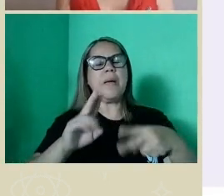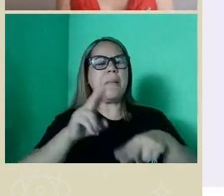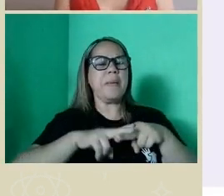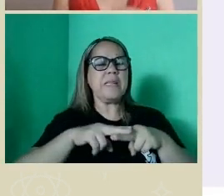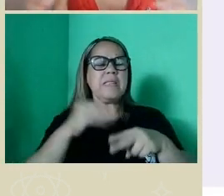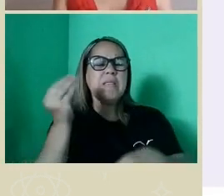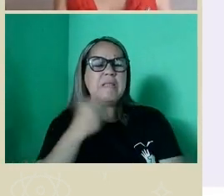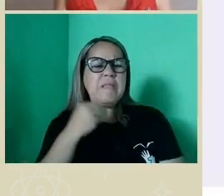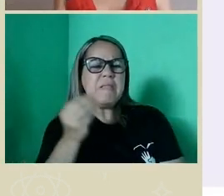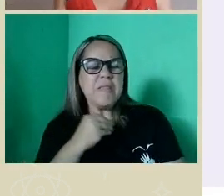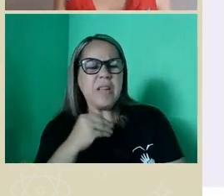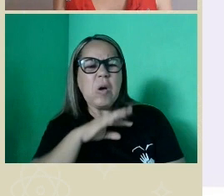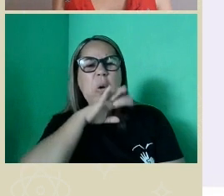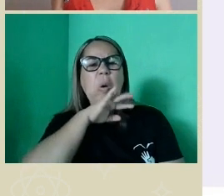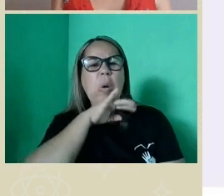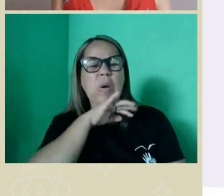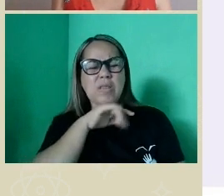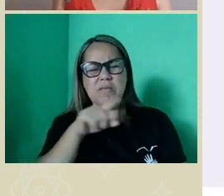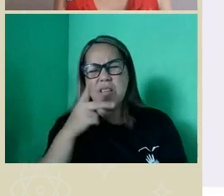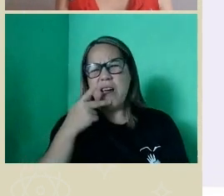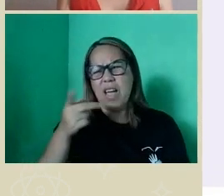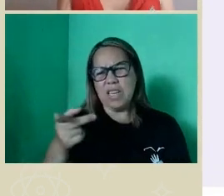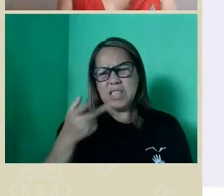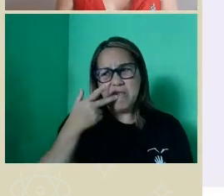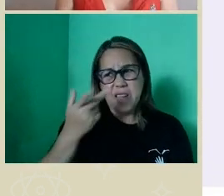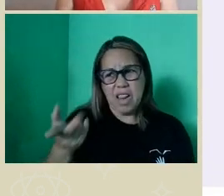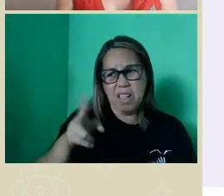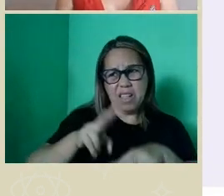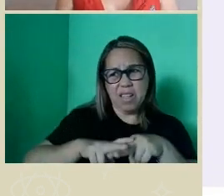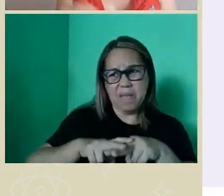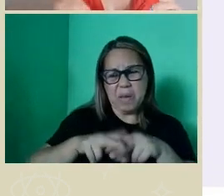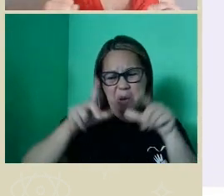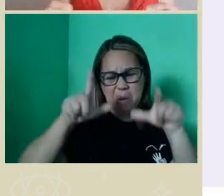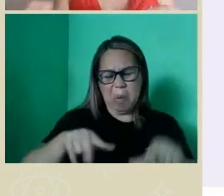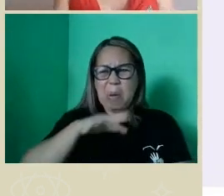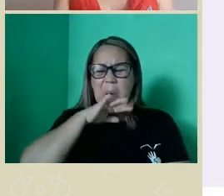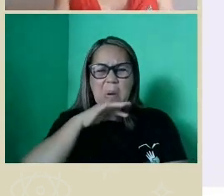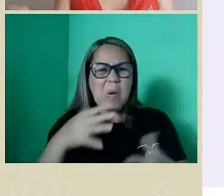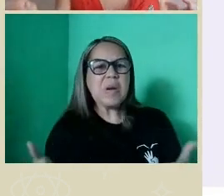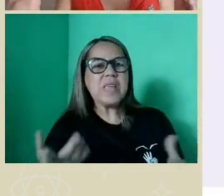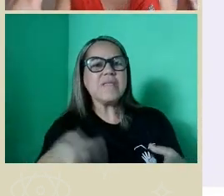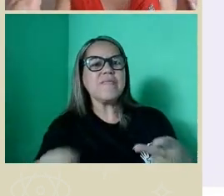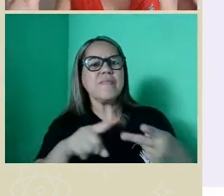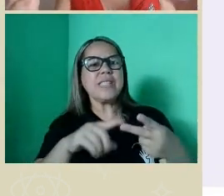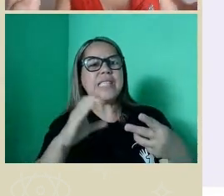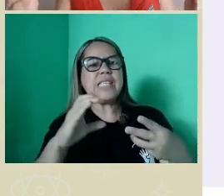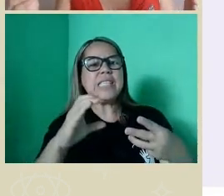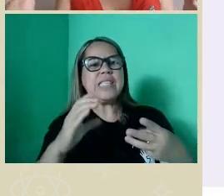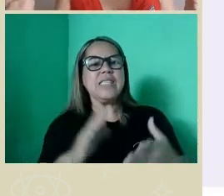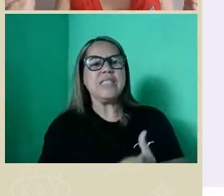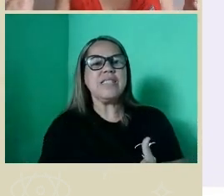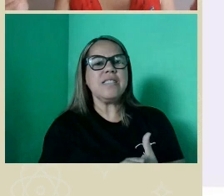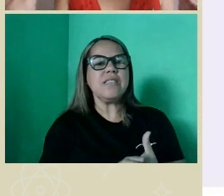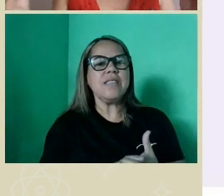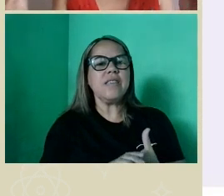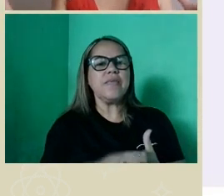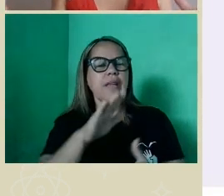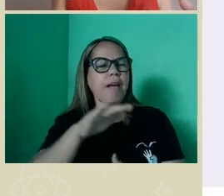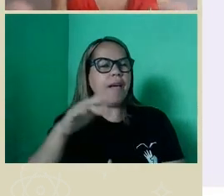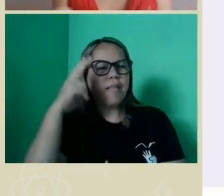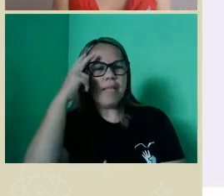você acha que eles estão falando da condição precária é perspicácia da